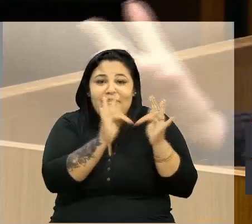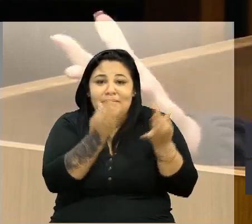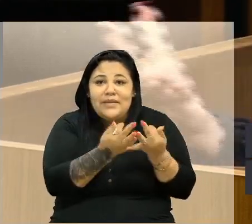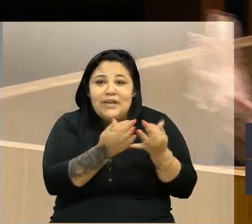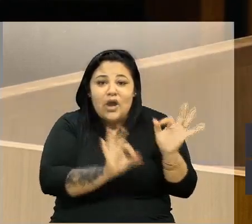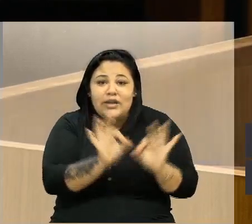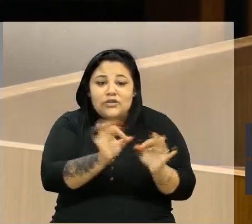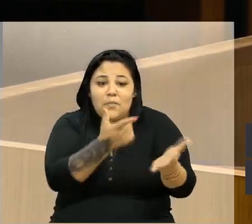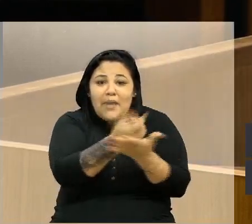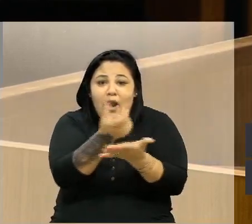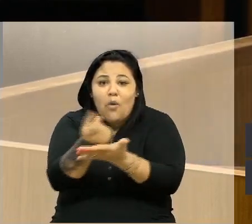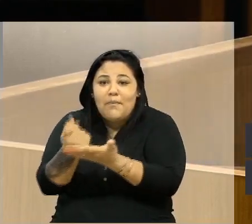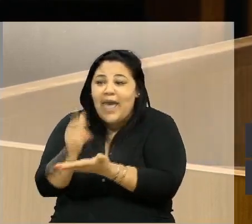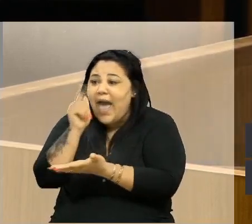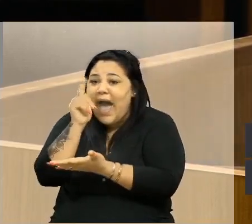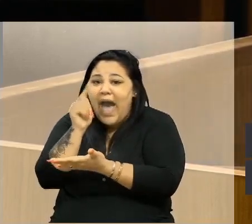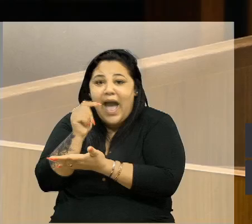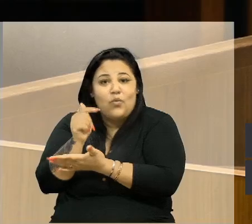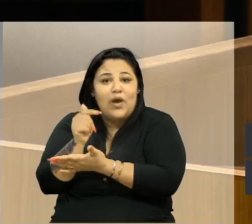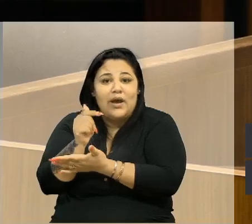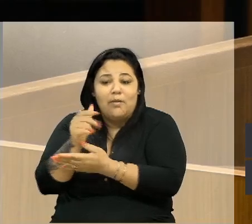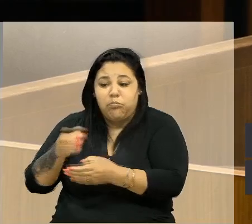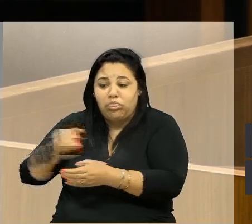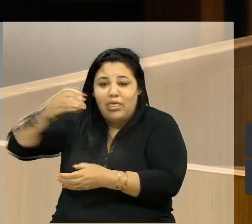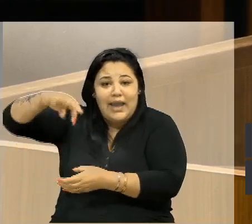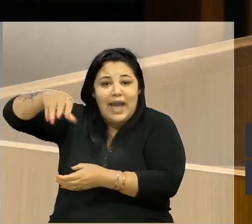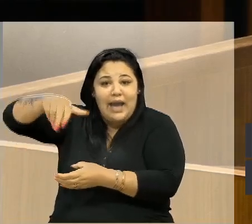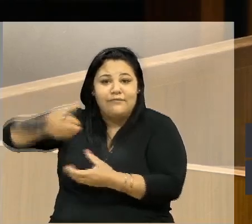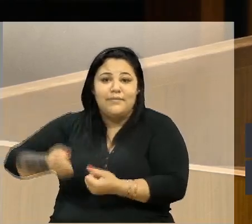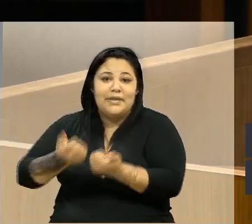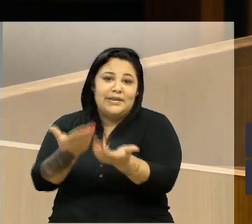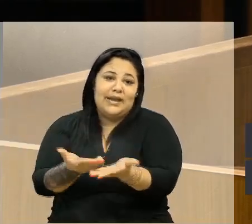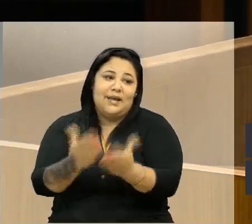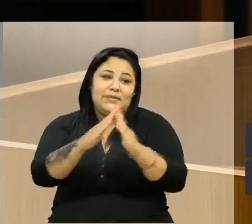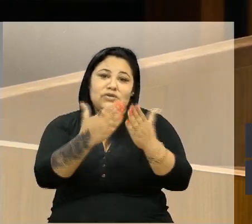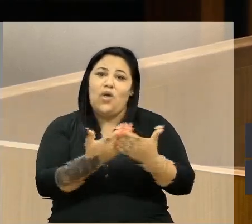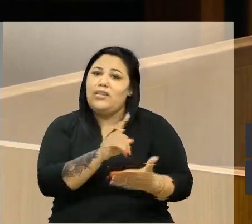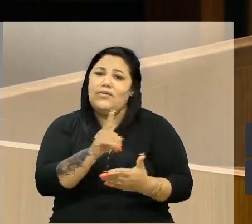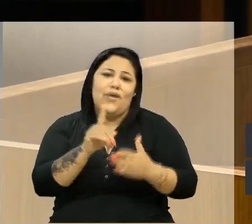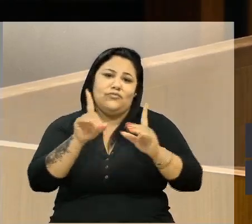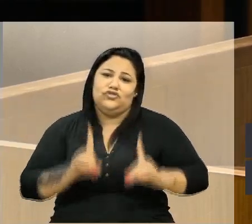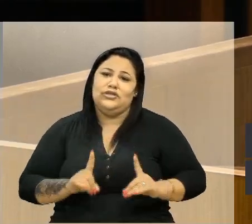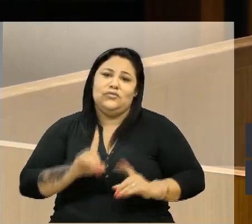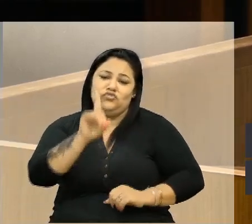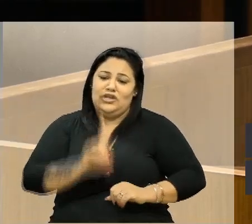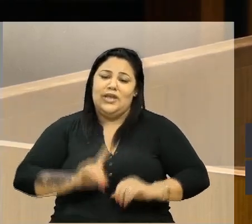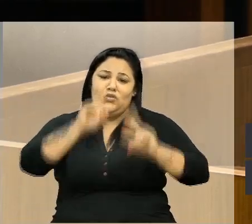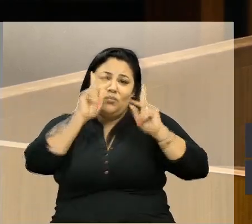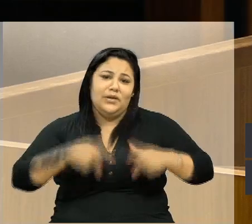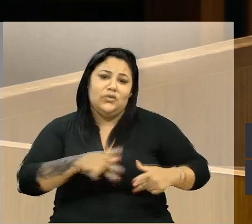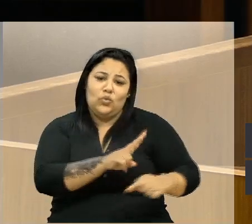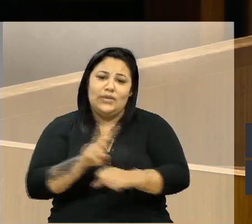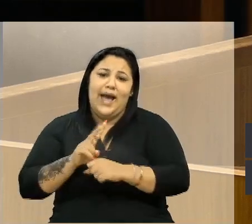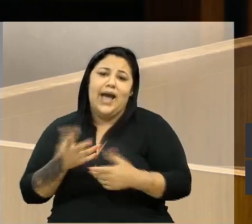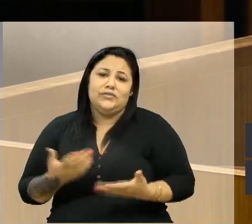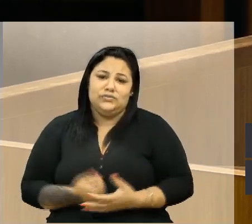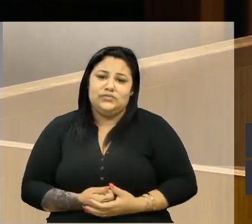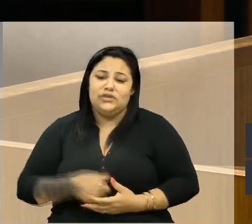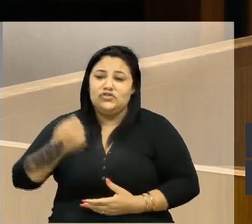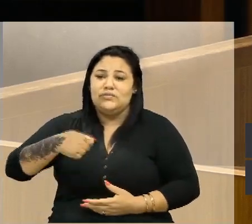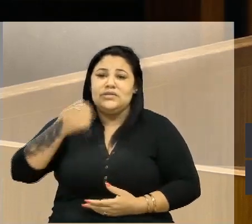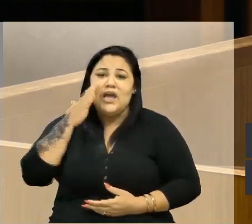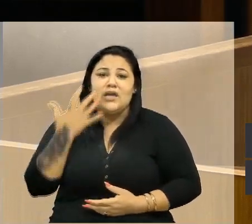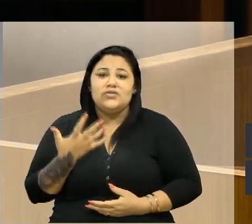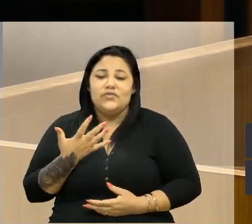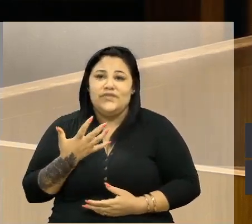mineral e entregar para a escola infantil. Isso não é digno. Isso não é um direito humano que está sendo preservado. Nós precisamos resolver